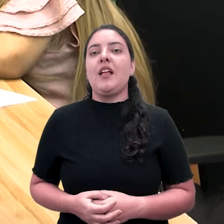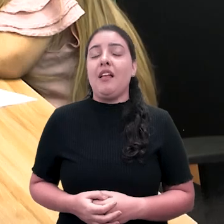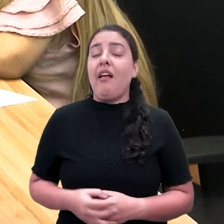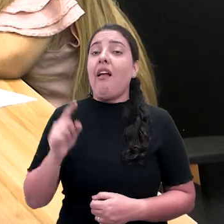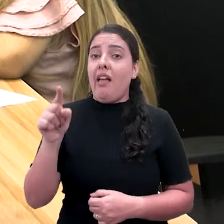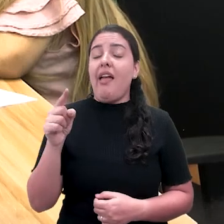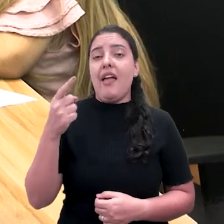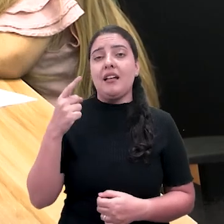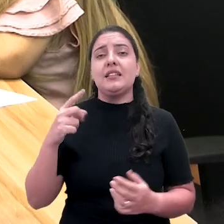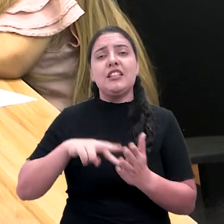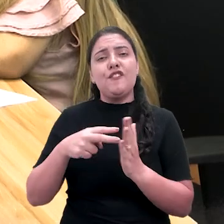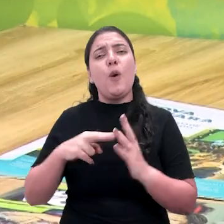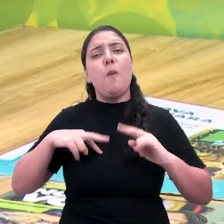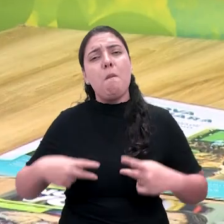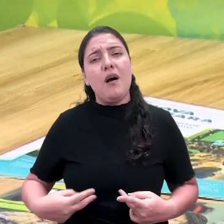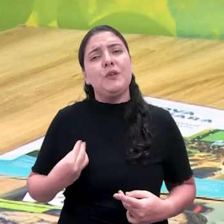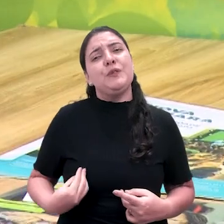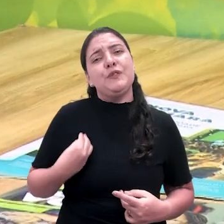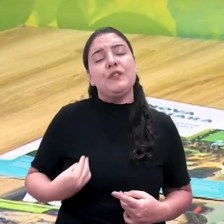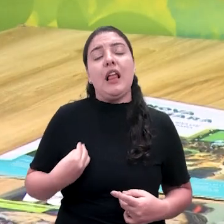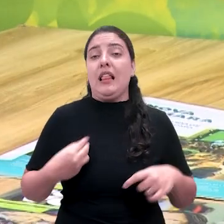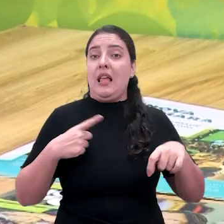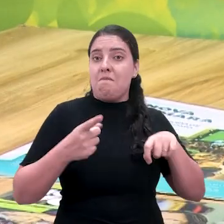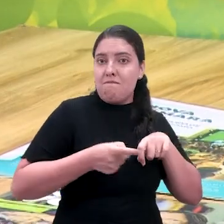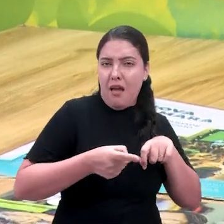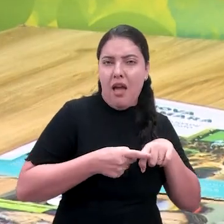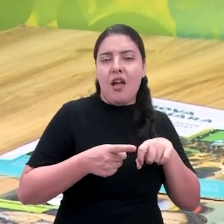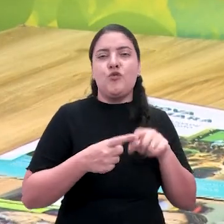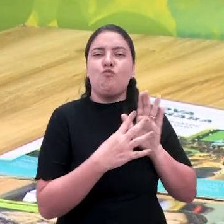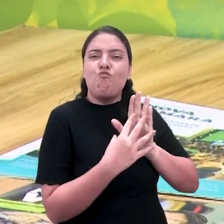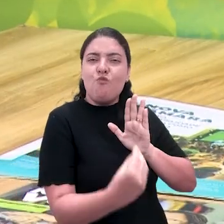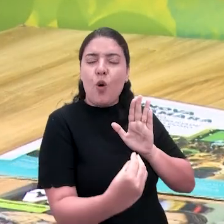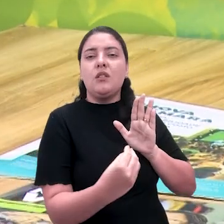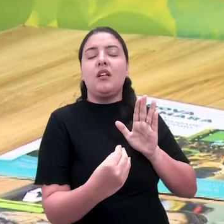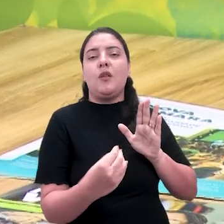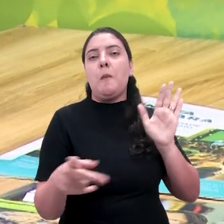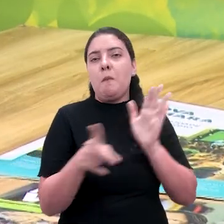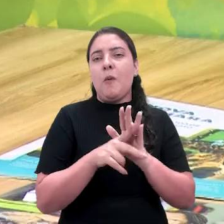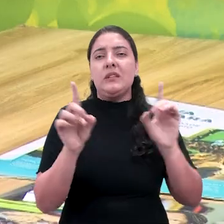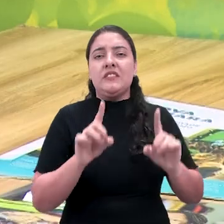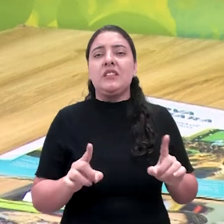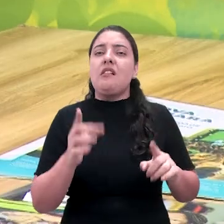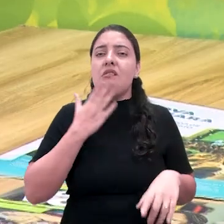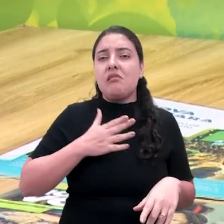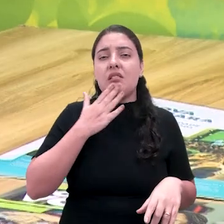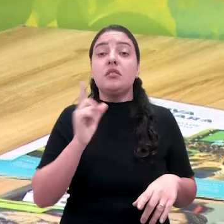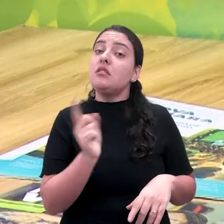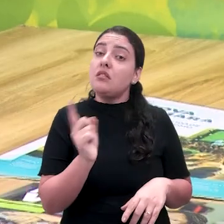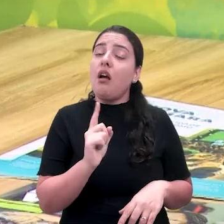né? Com esse olhar humano, né? Isso. Para além da medicina, para além desse modelo médico da deficiência, né? De